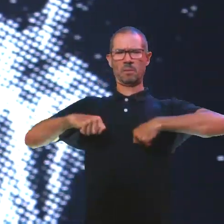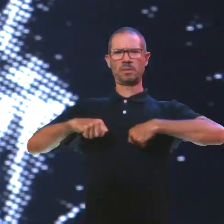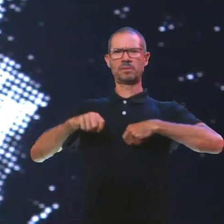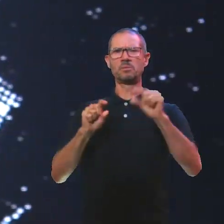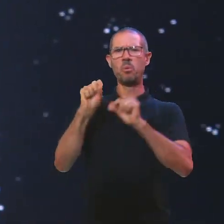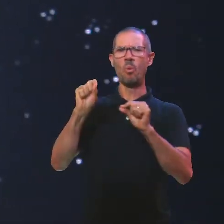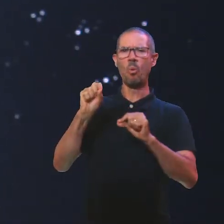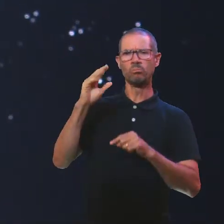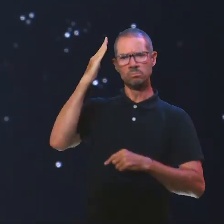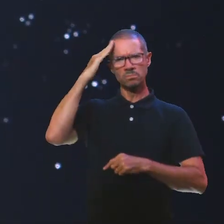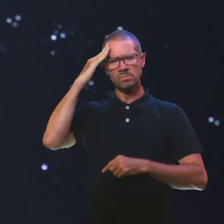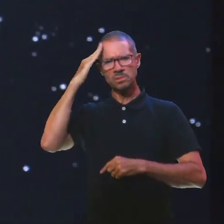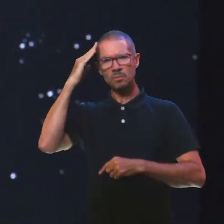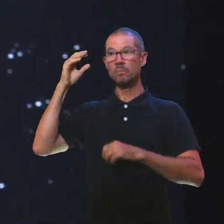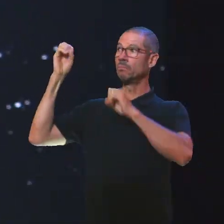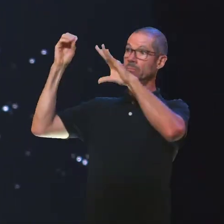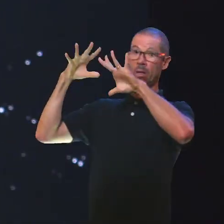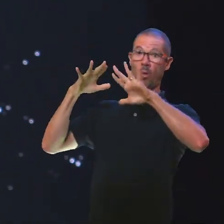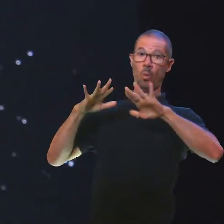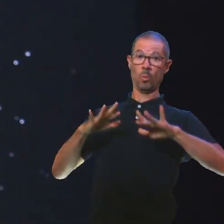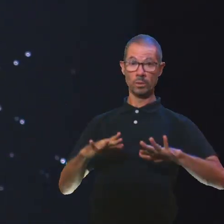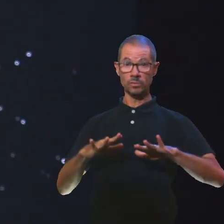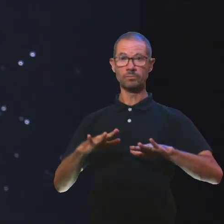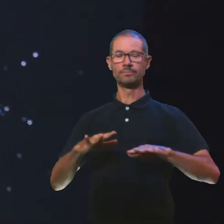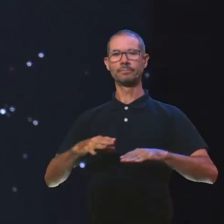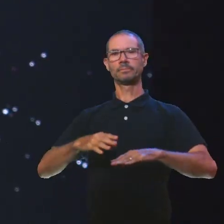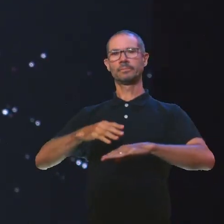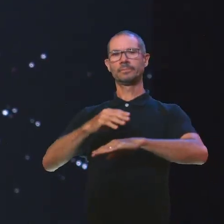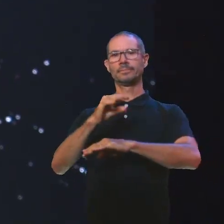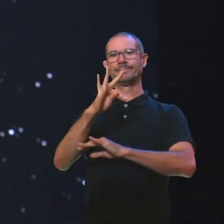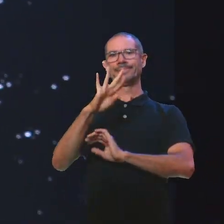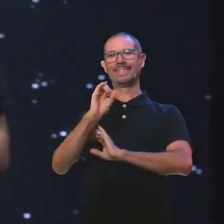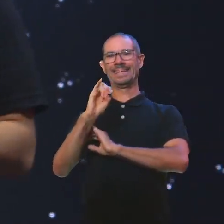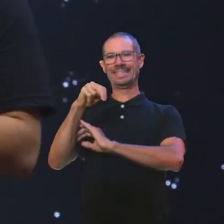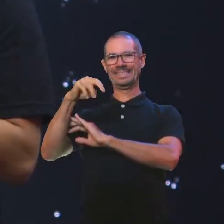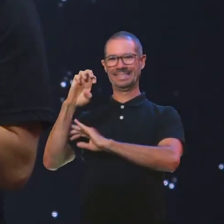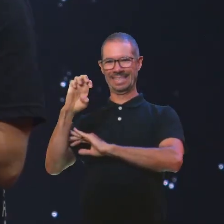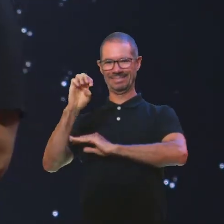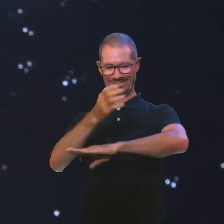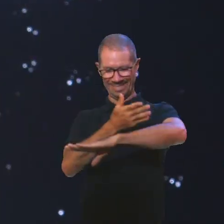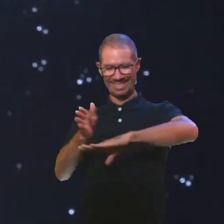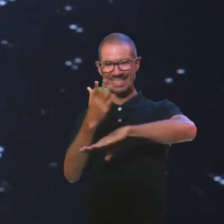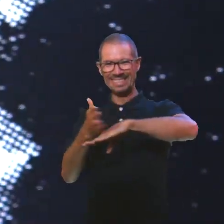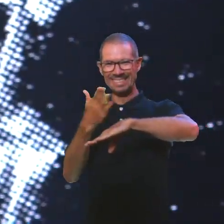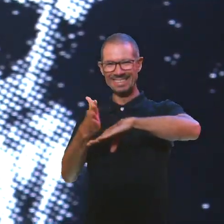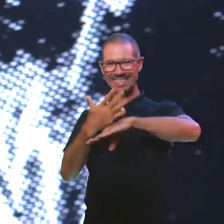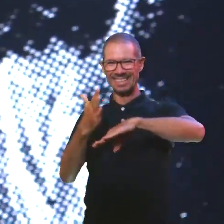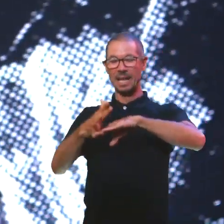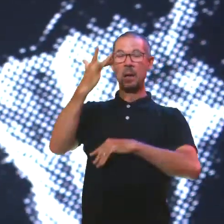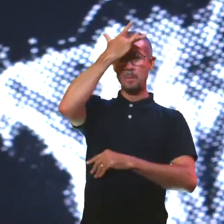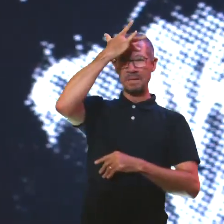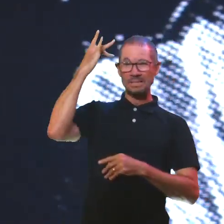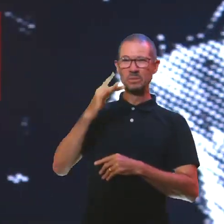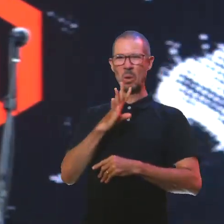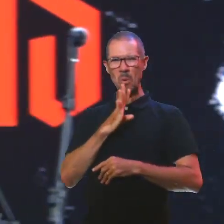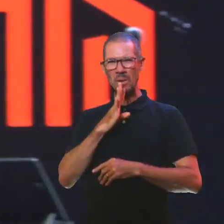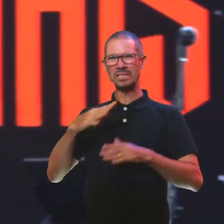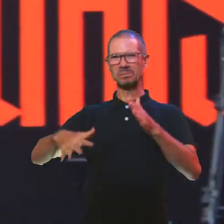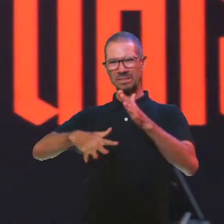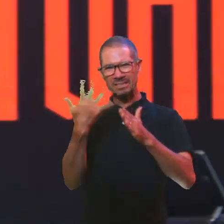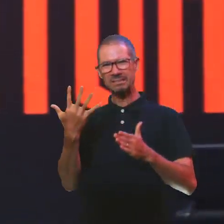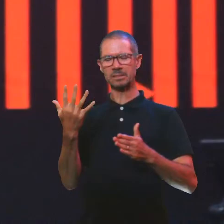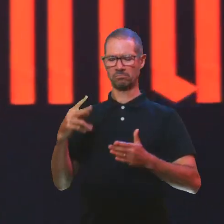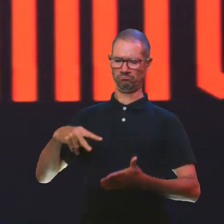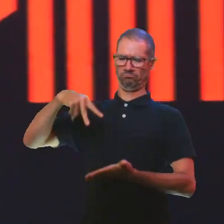quem sabe, numa bênção grande, o trainee, né? Mas é interessante porque as pessoas nos conhecem muitas vezes